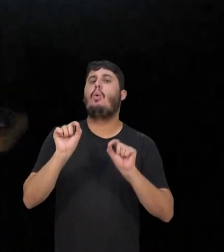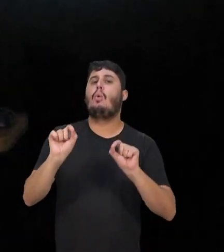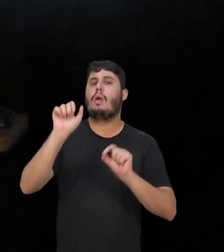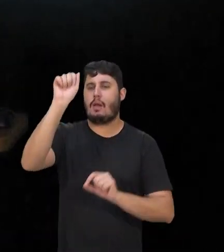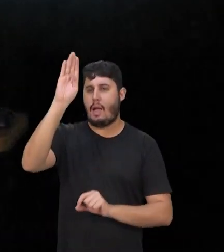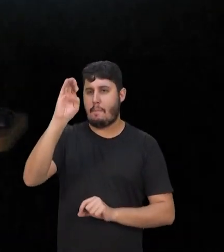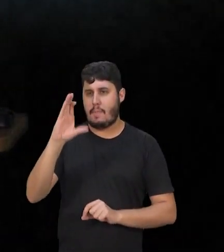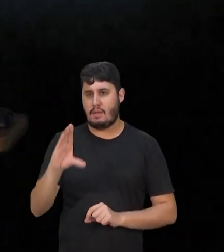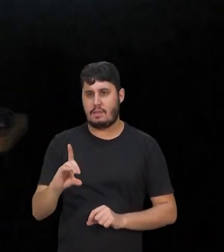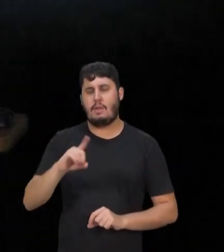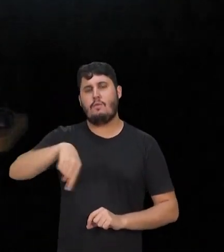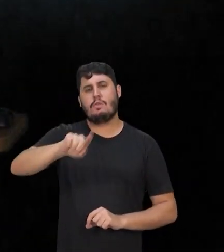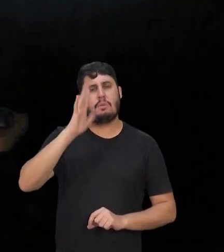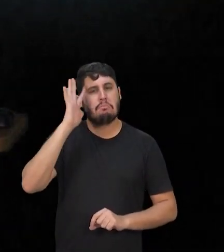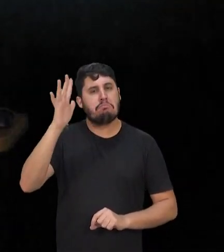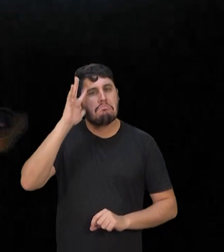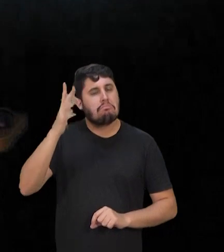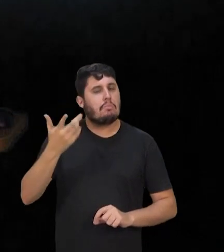vou dar um tempinho para vocês.